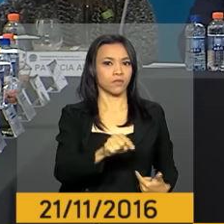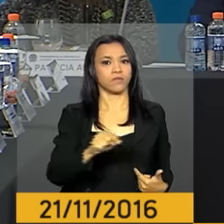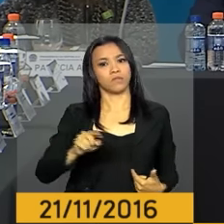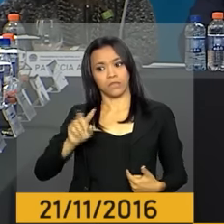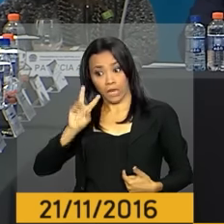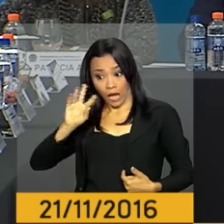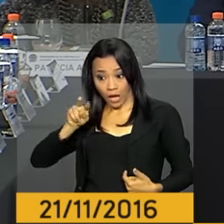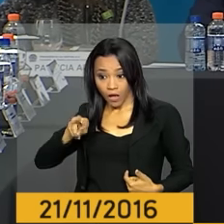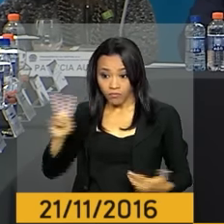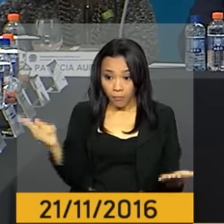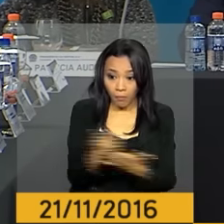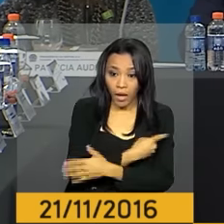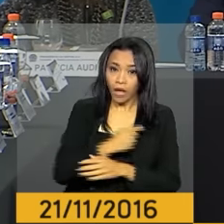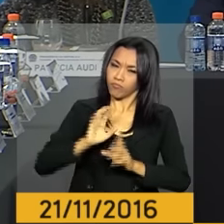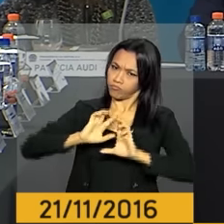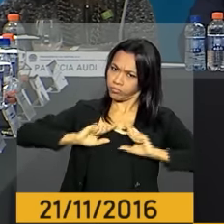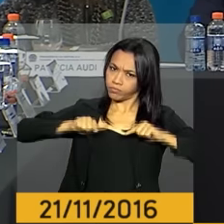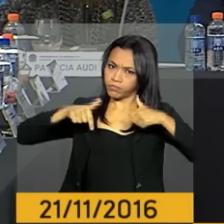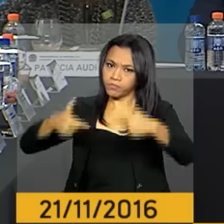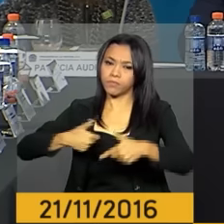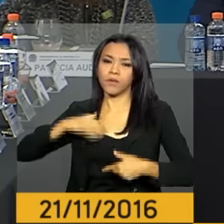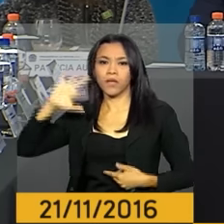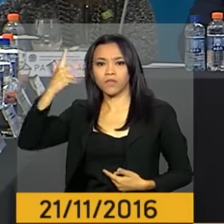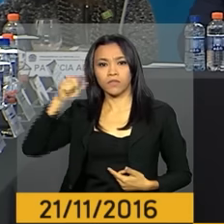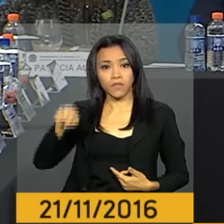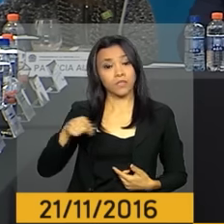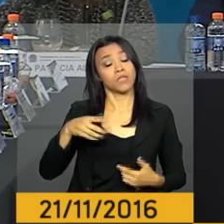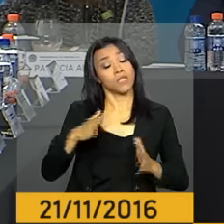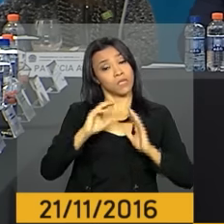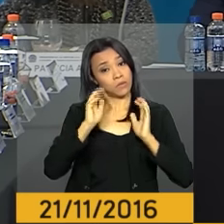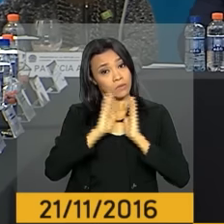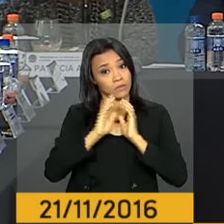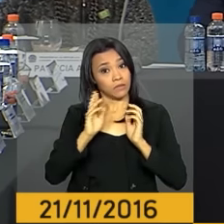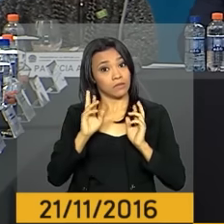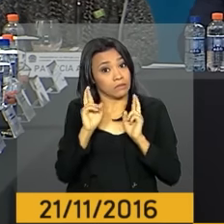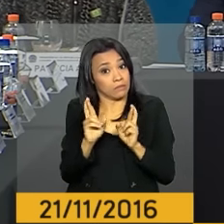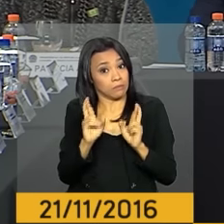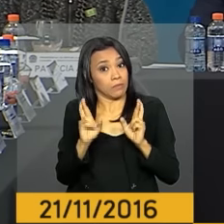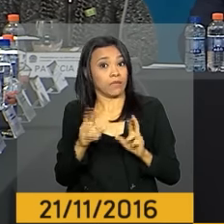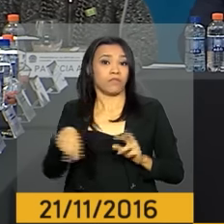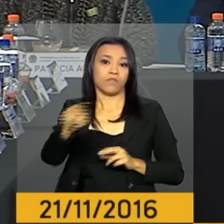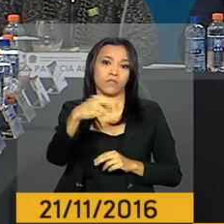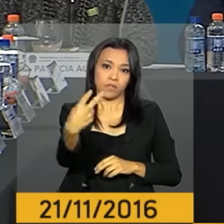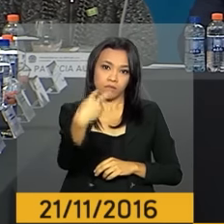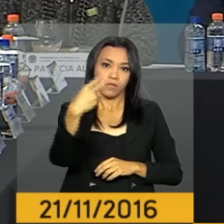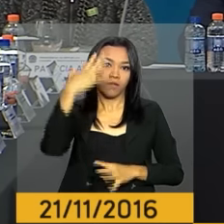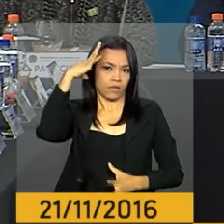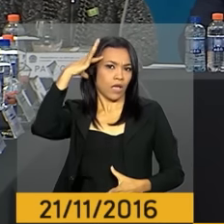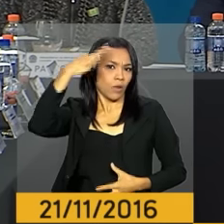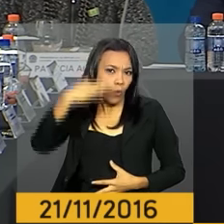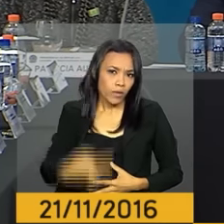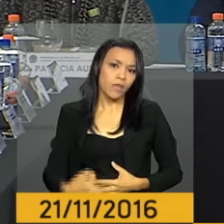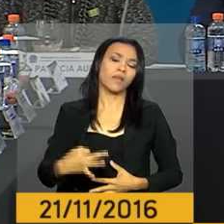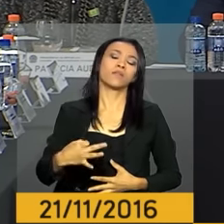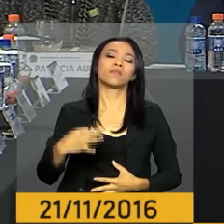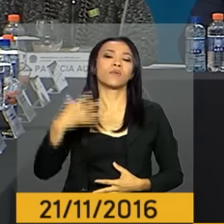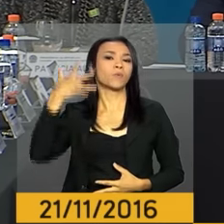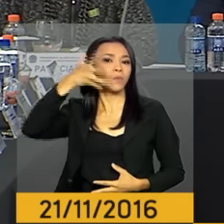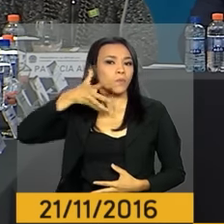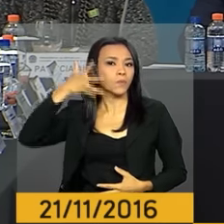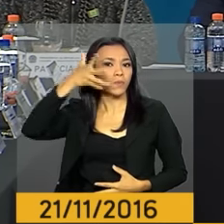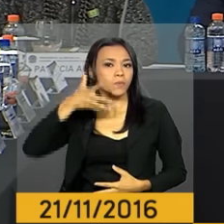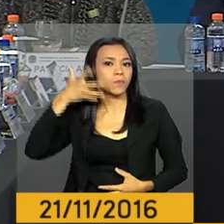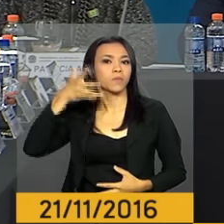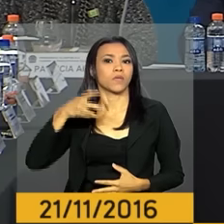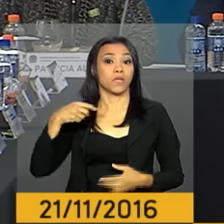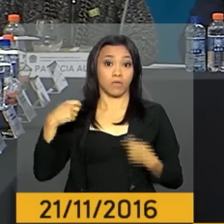senhoras que compreendam a nossa primeira fala para dizer que